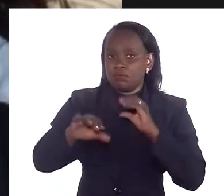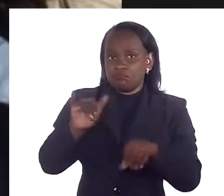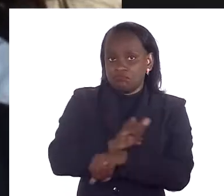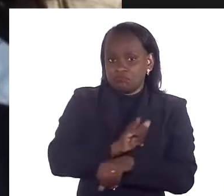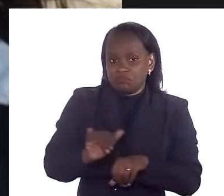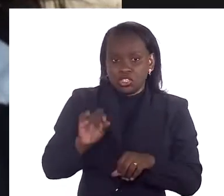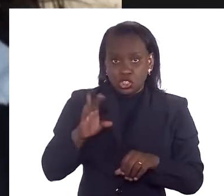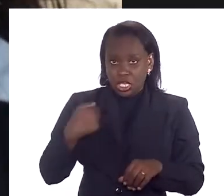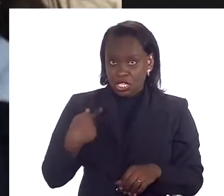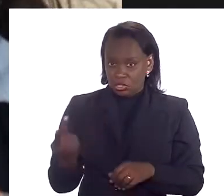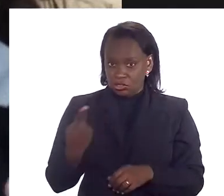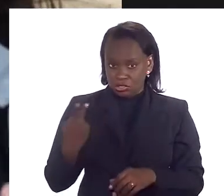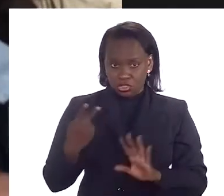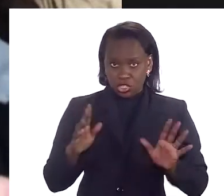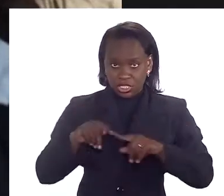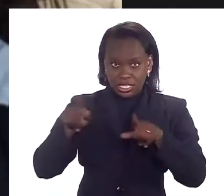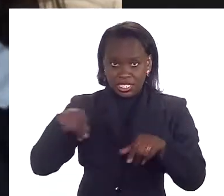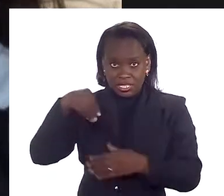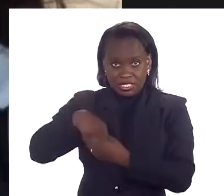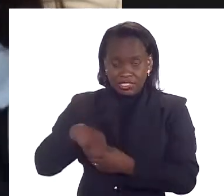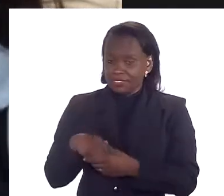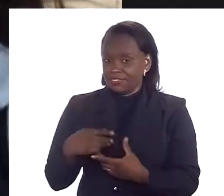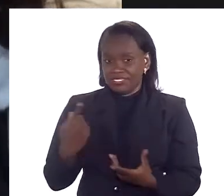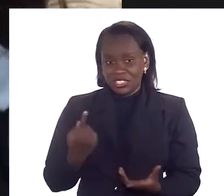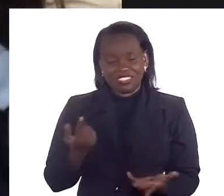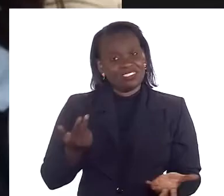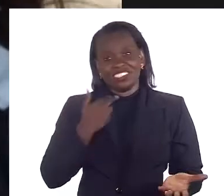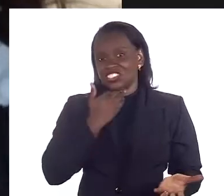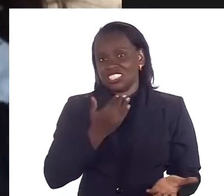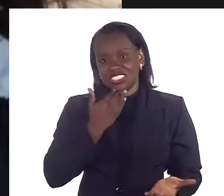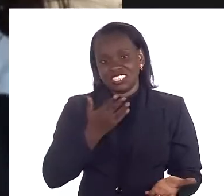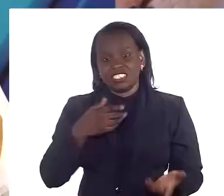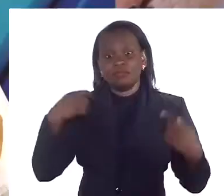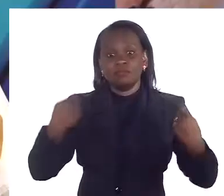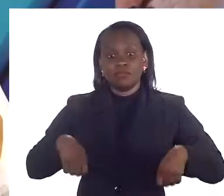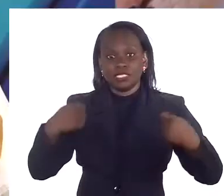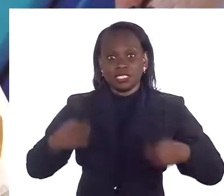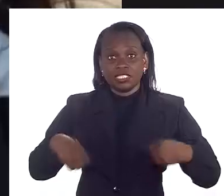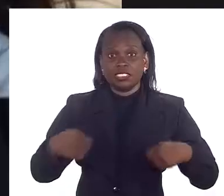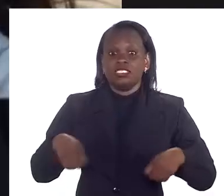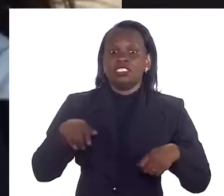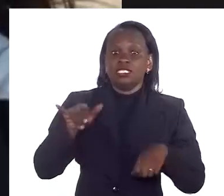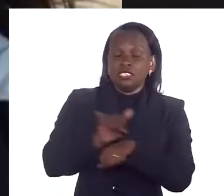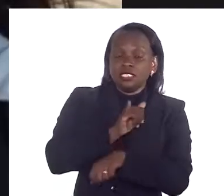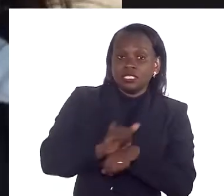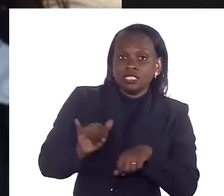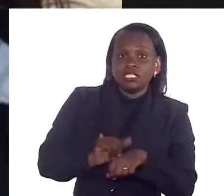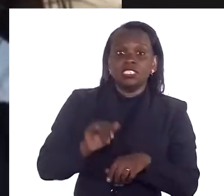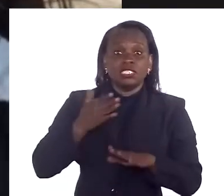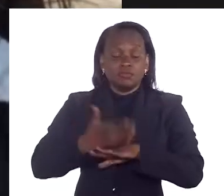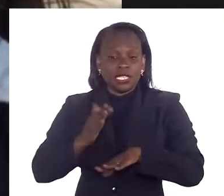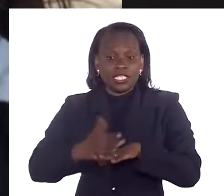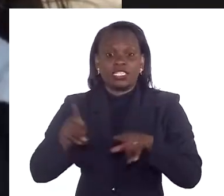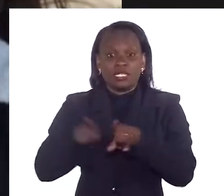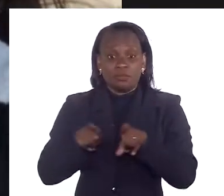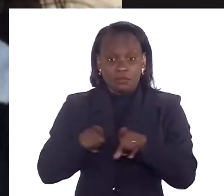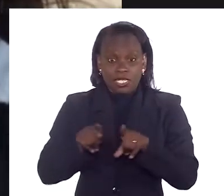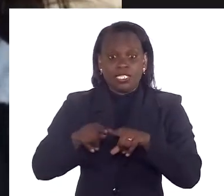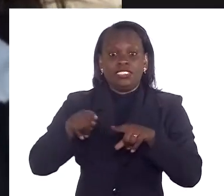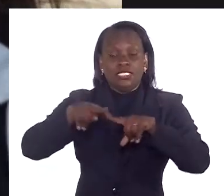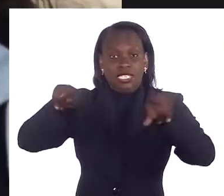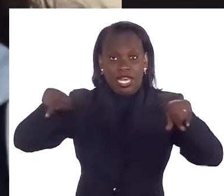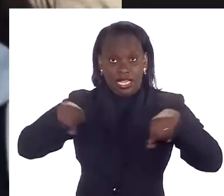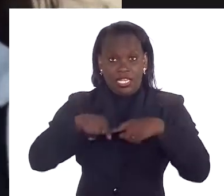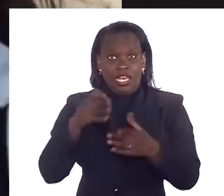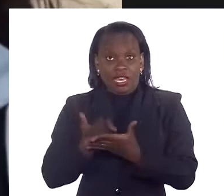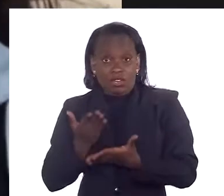comunicação alternativa apenas comigo dentro da minha sala de recursos isolada. É necessário que esse recurso ele seja colocado em prática